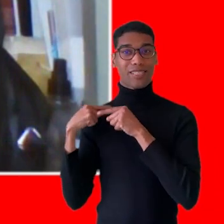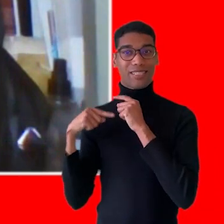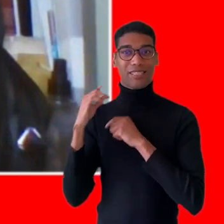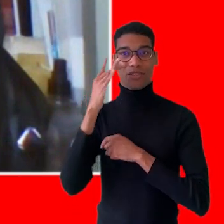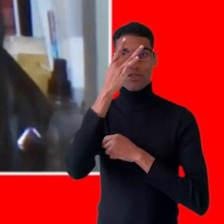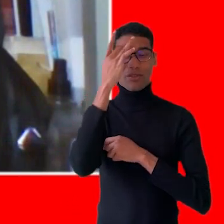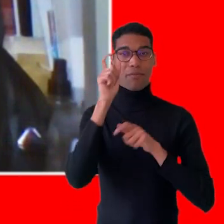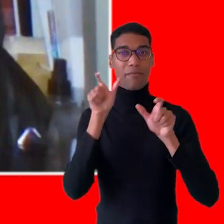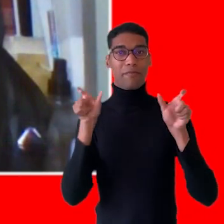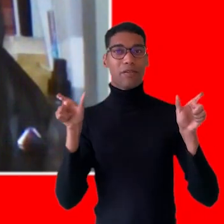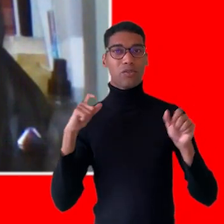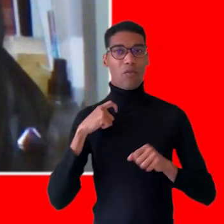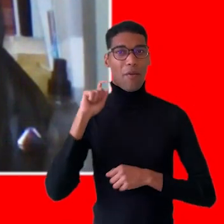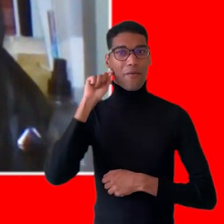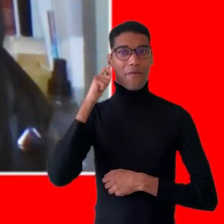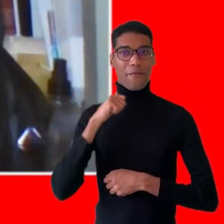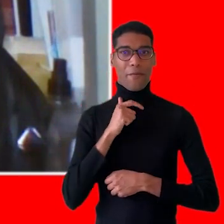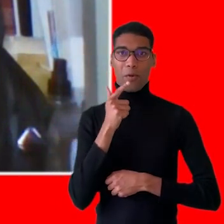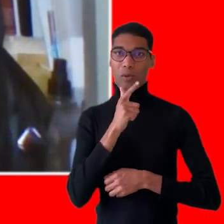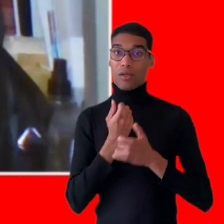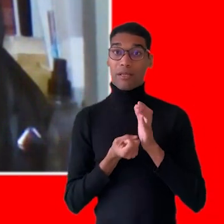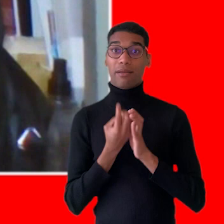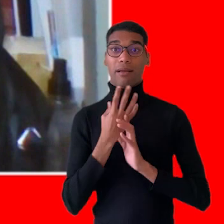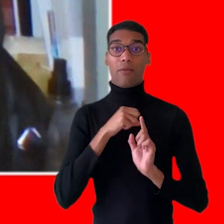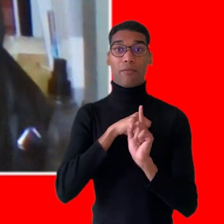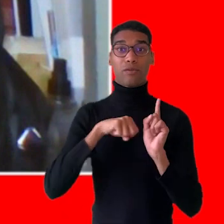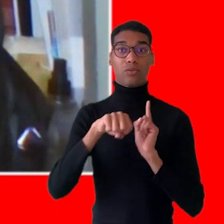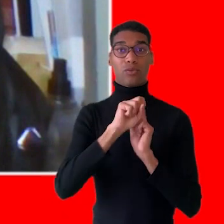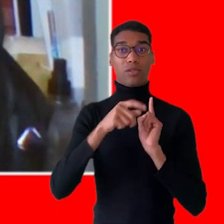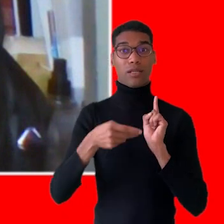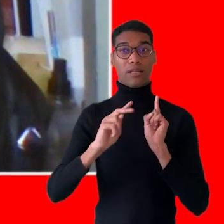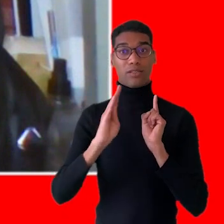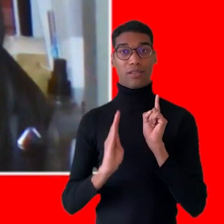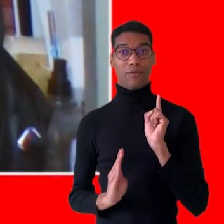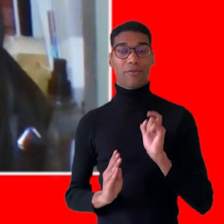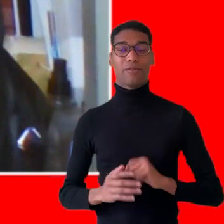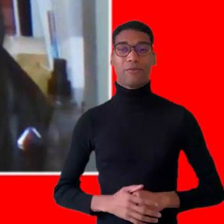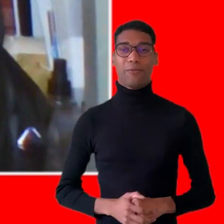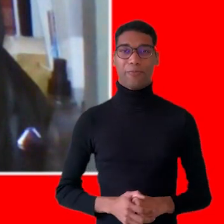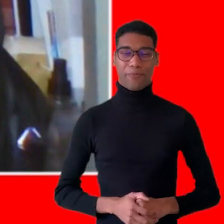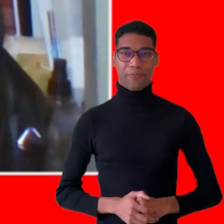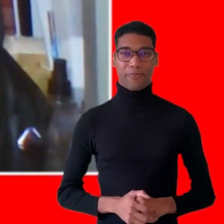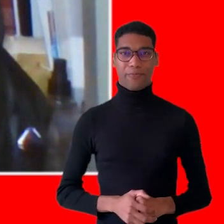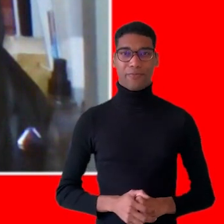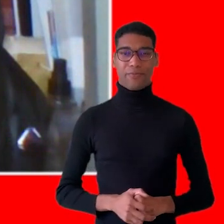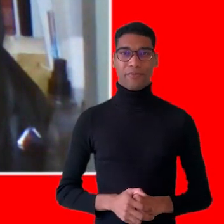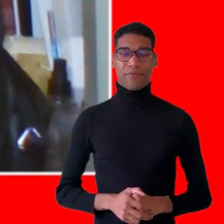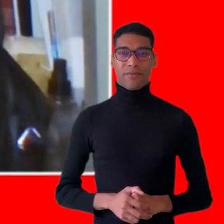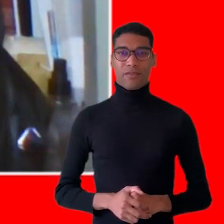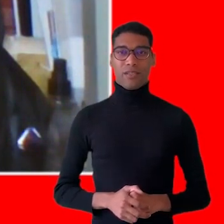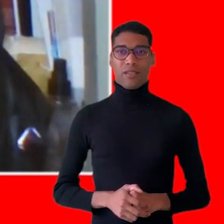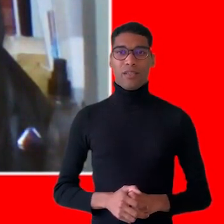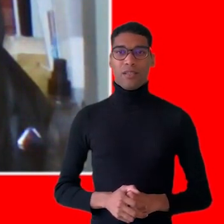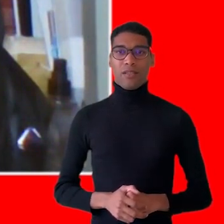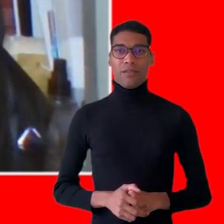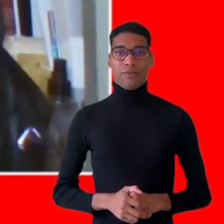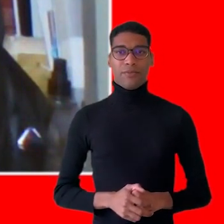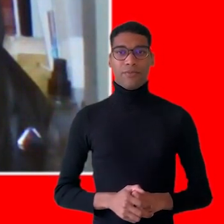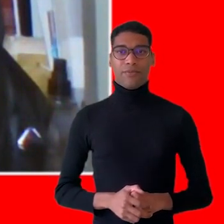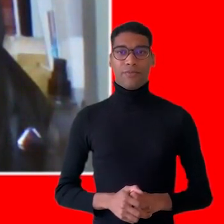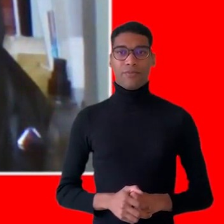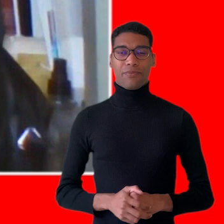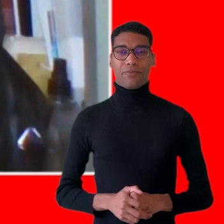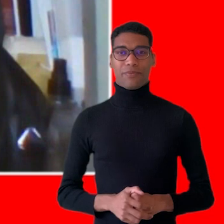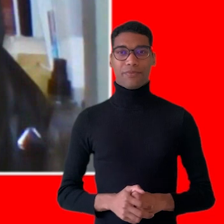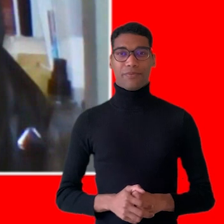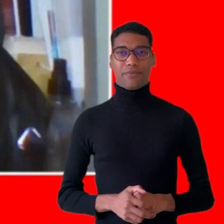descendentes de africanos na formação da sociedade brasileira. O que eu